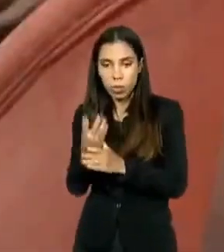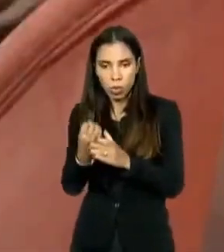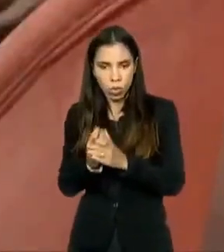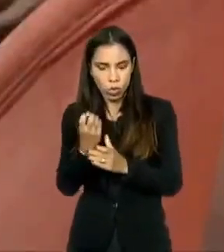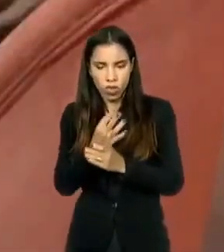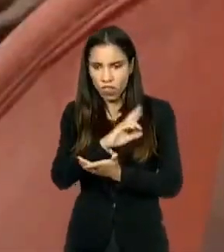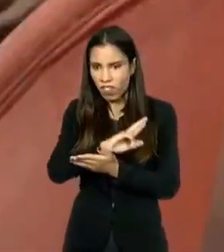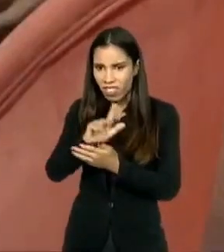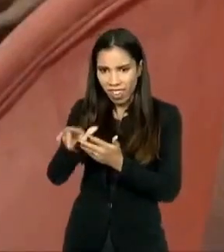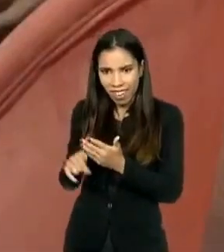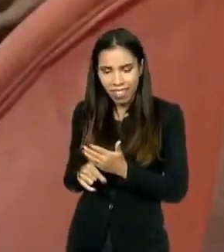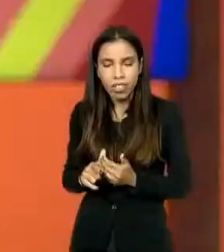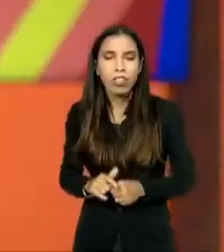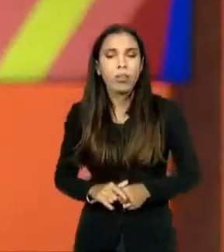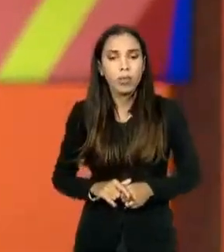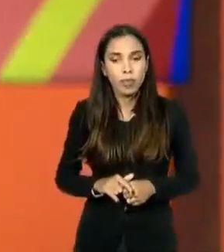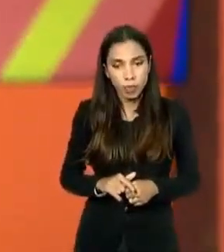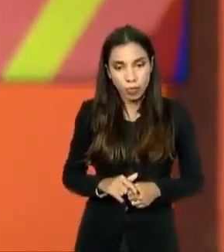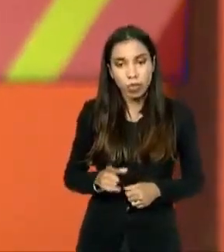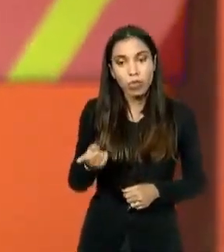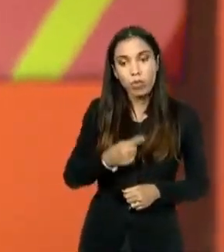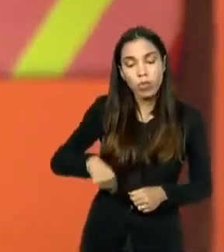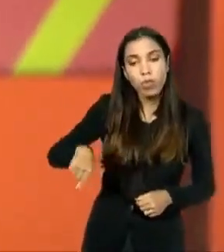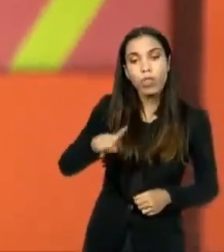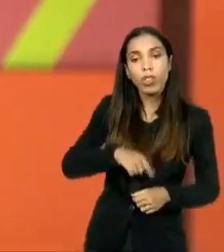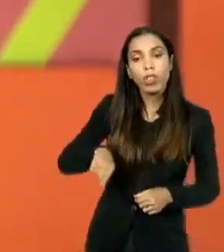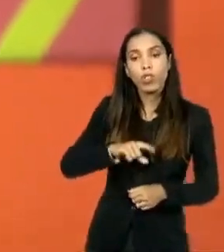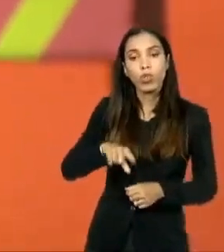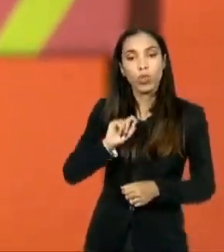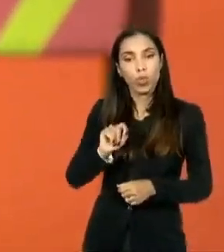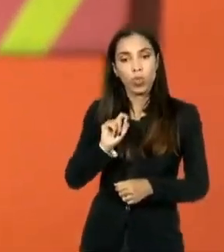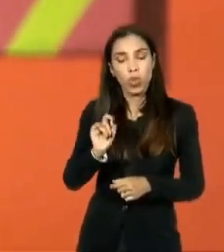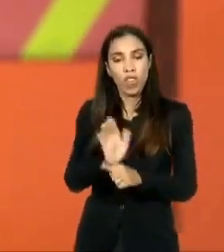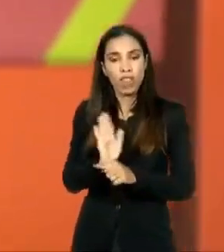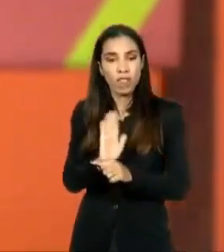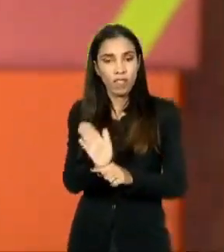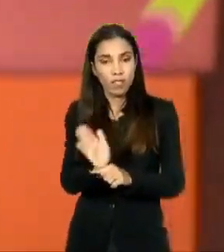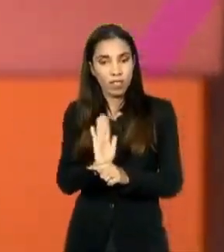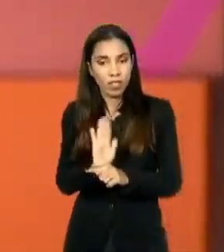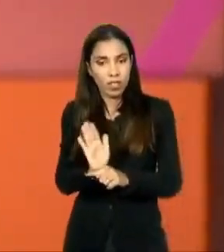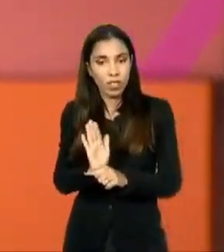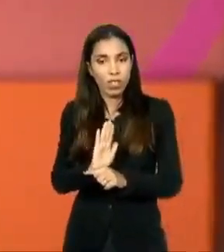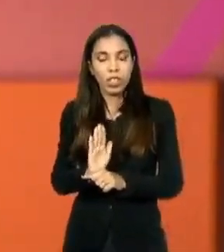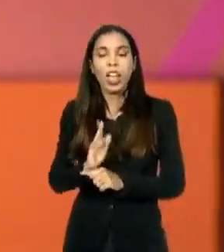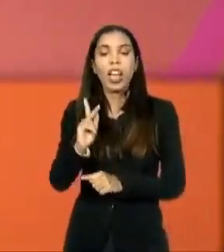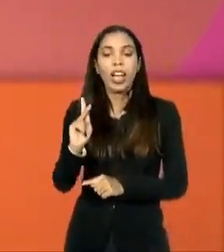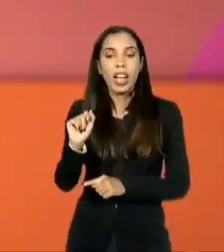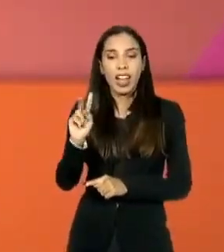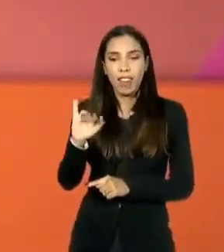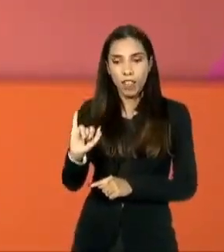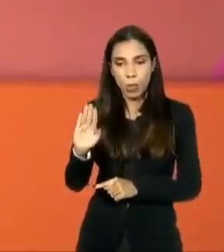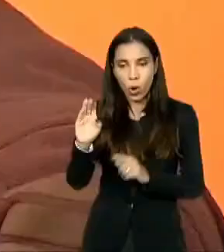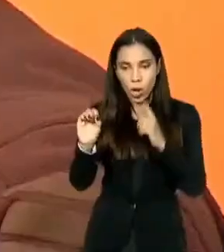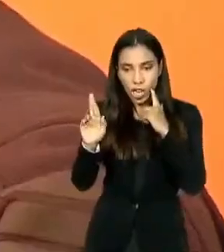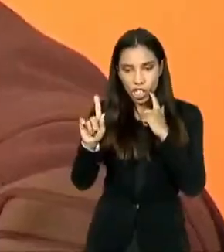grandes de ficção. E a gente está distribuindo esse filme pela Cavide, pelo Cavi Borges. Uau! Né?